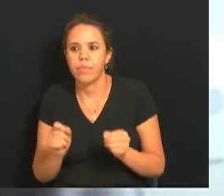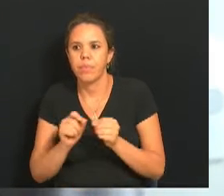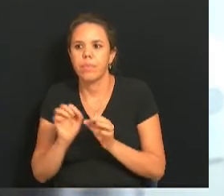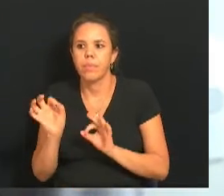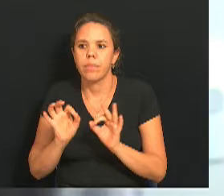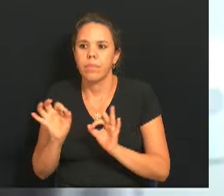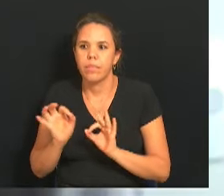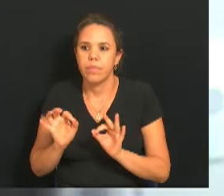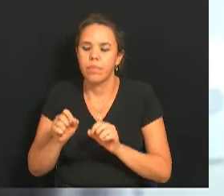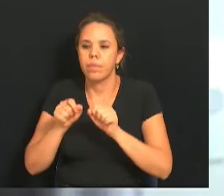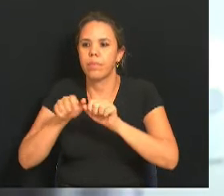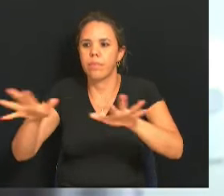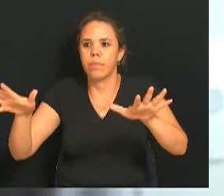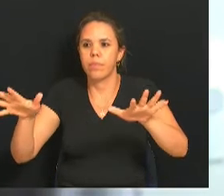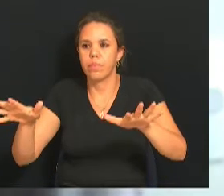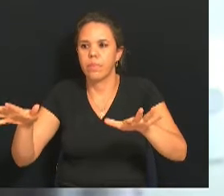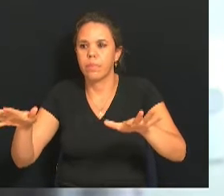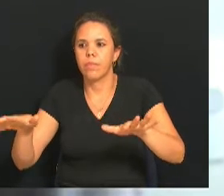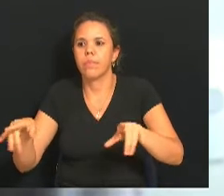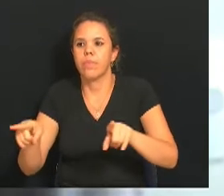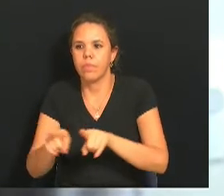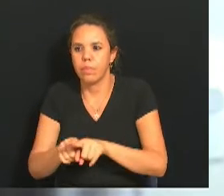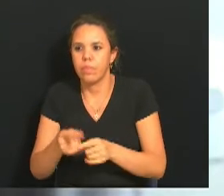a distribuição dessa minuta para que as escolas